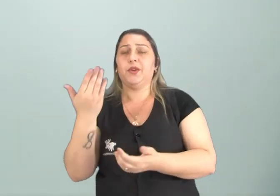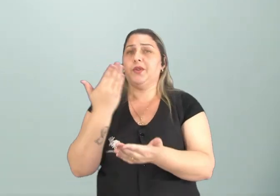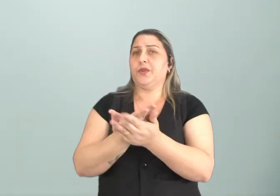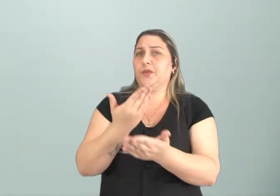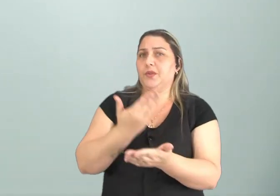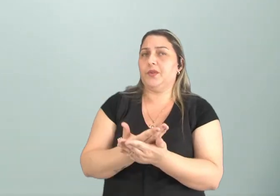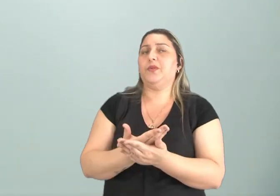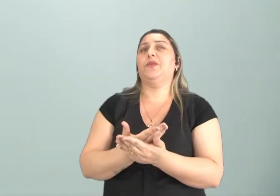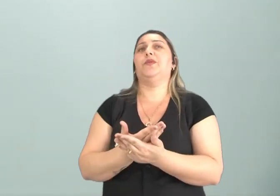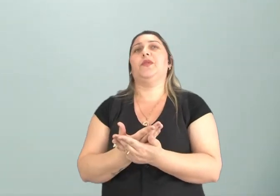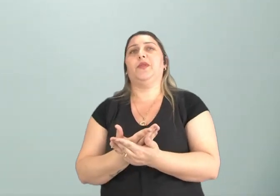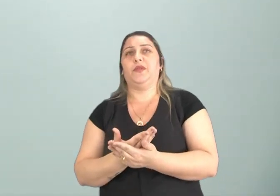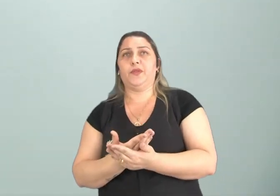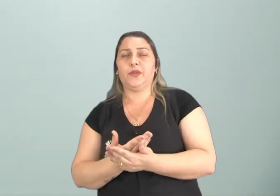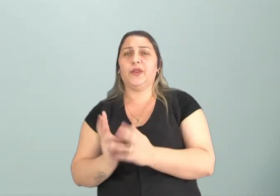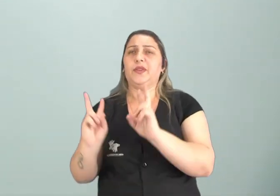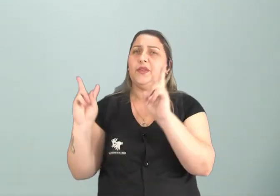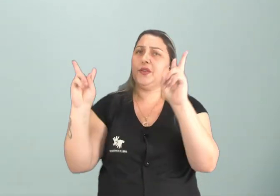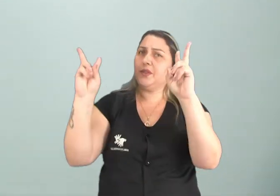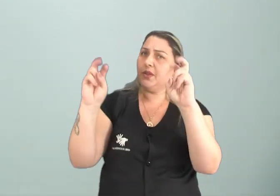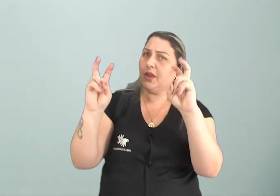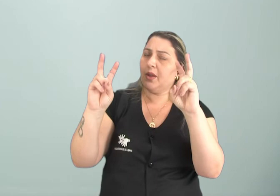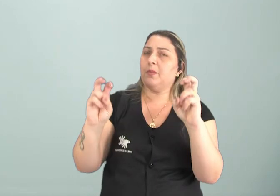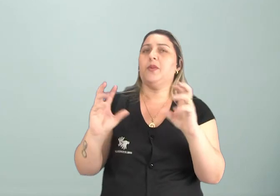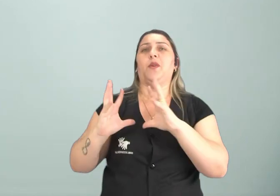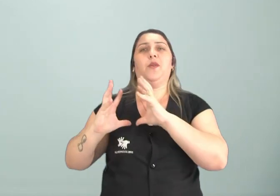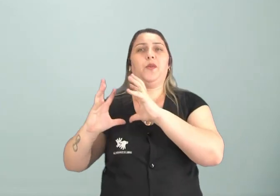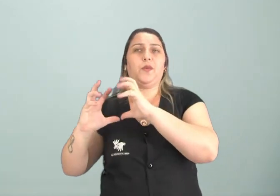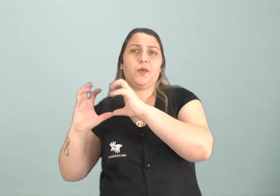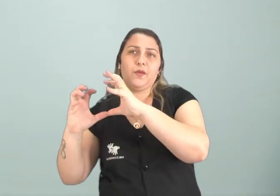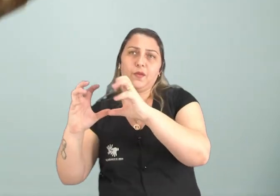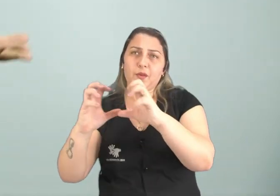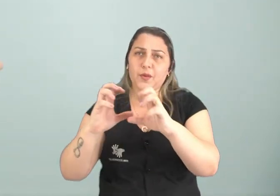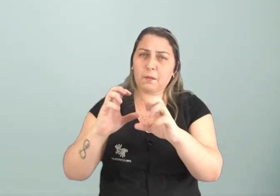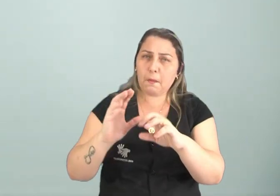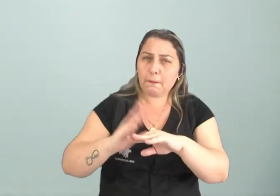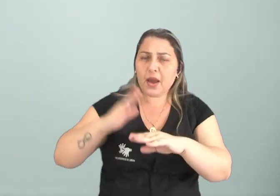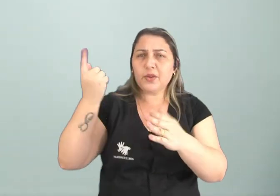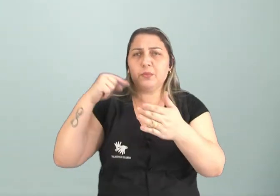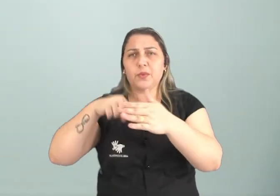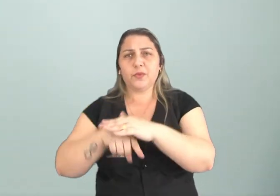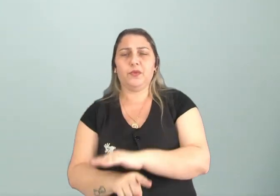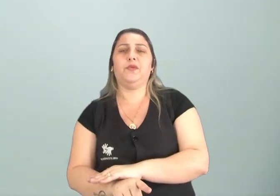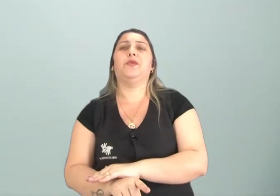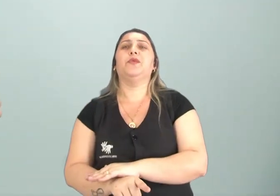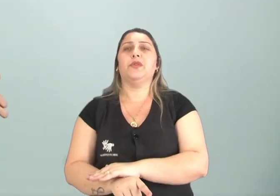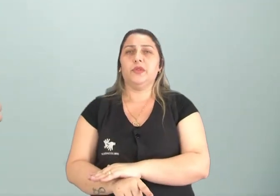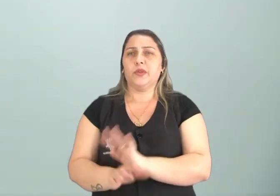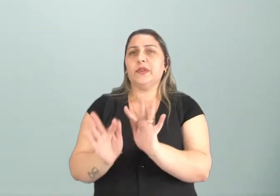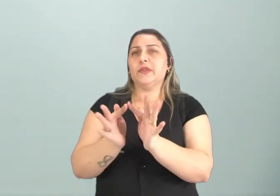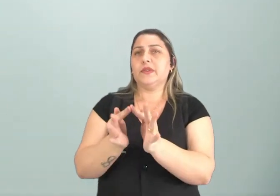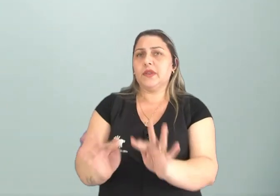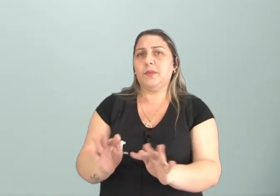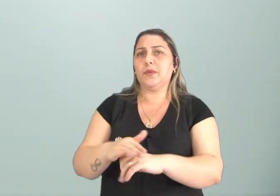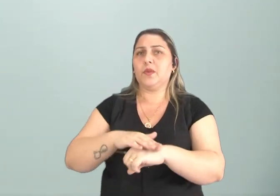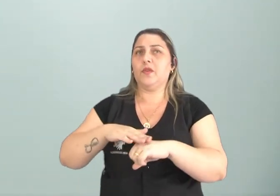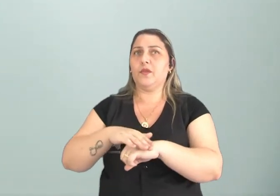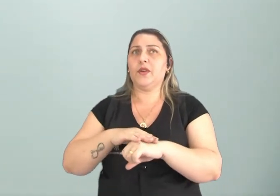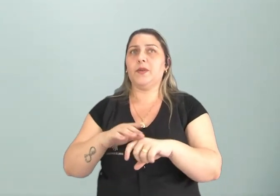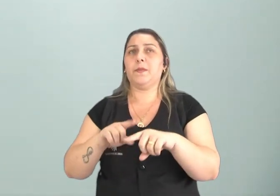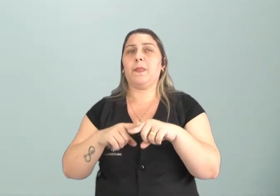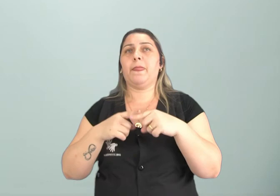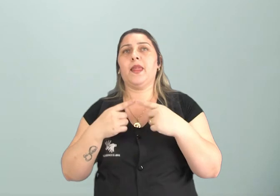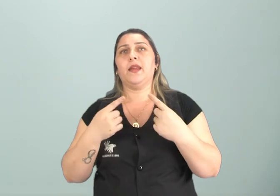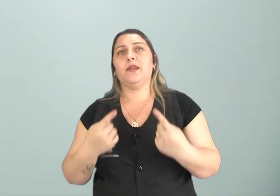tudo são emblemáticas que vão acabar gerando conflitos que vão bem mais além de um simples diálogo, certo? Mas